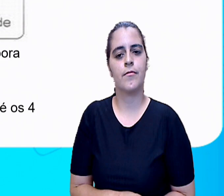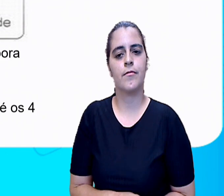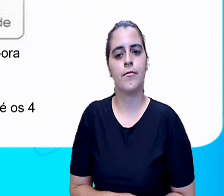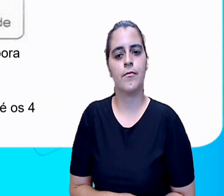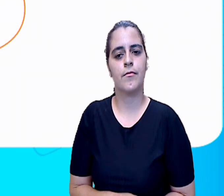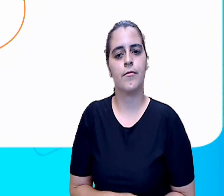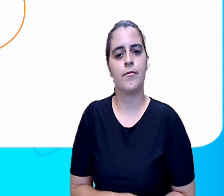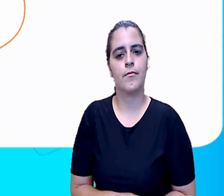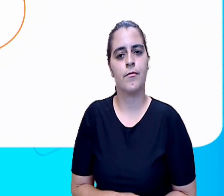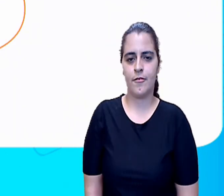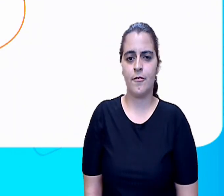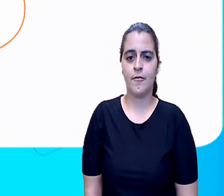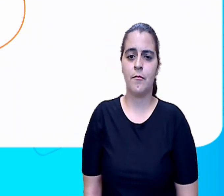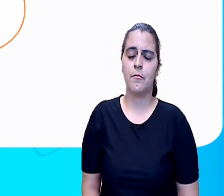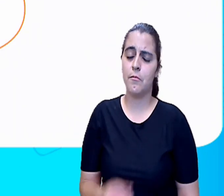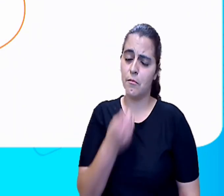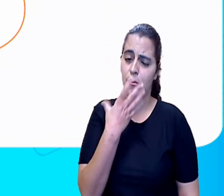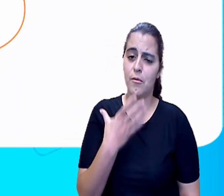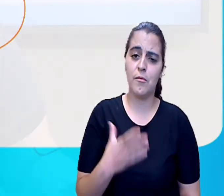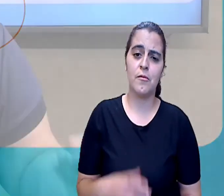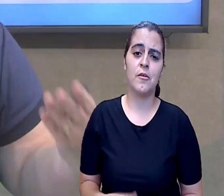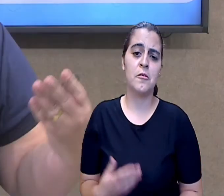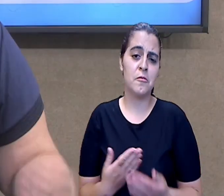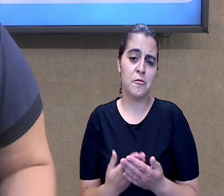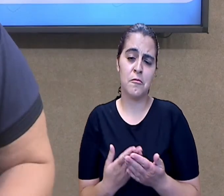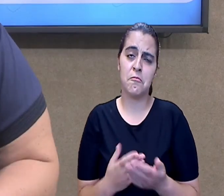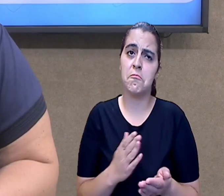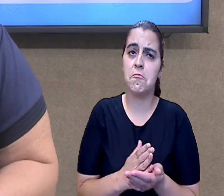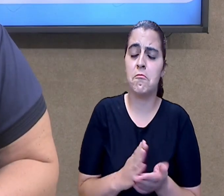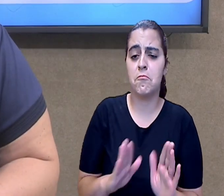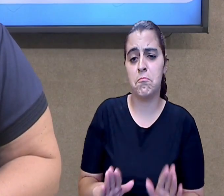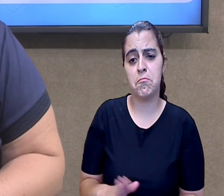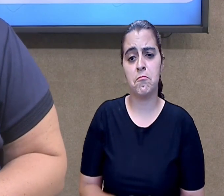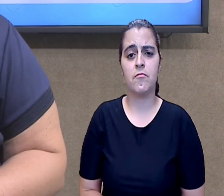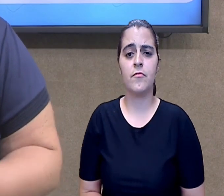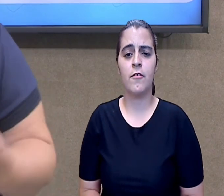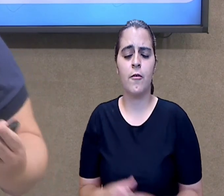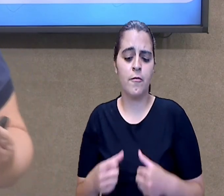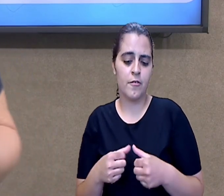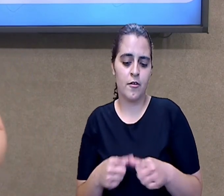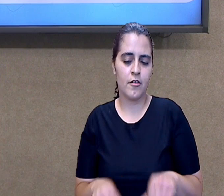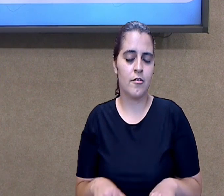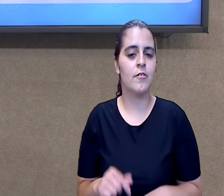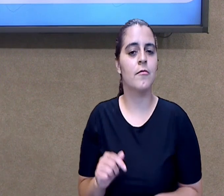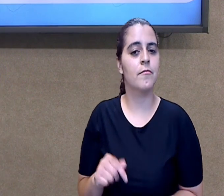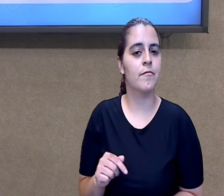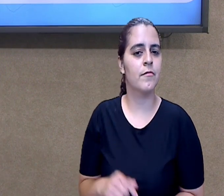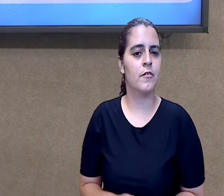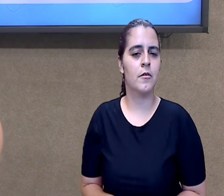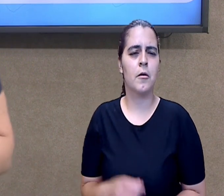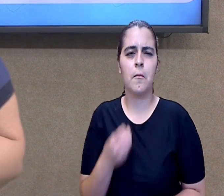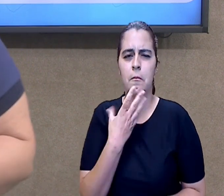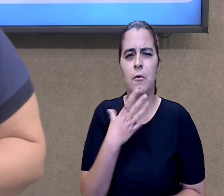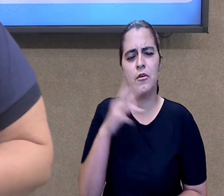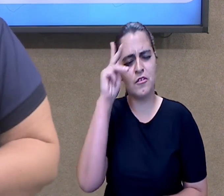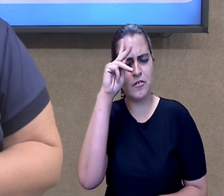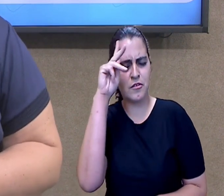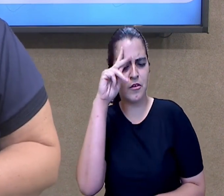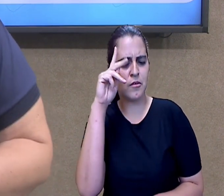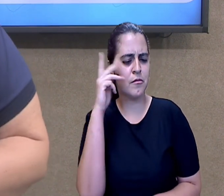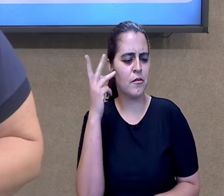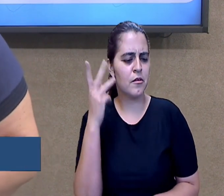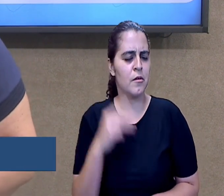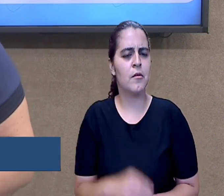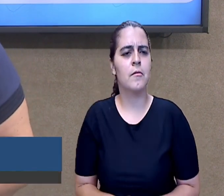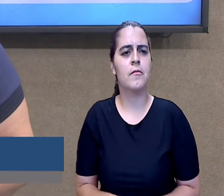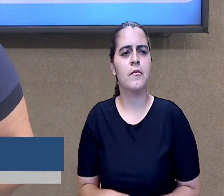centímetros. Bom, a nossa aula já terminou. Eu vou ficando por aqui, mas não posso deixar de lembrar